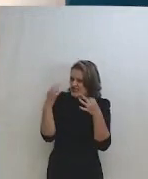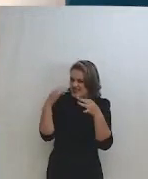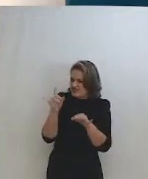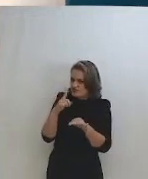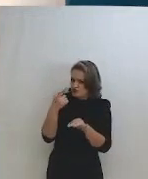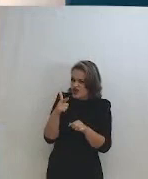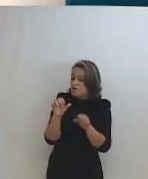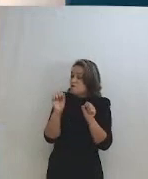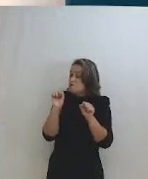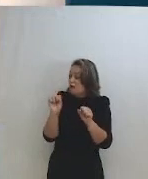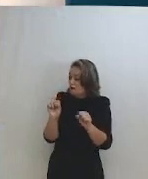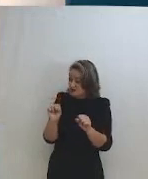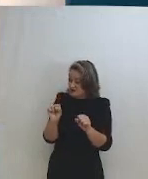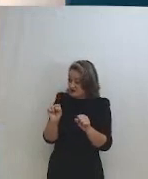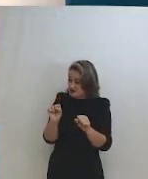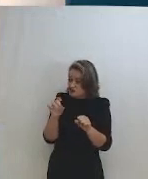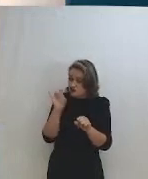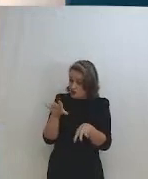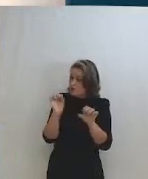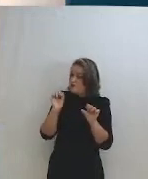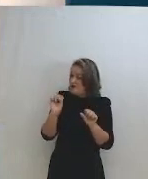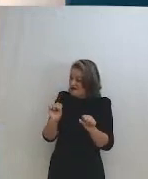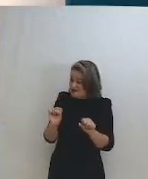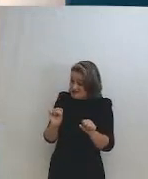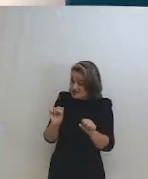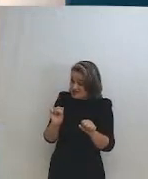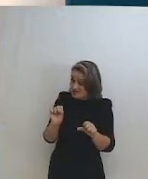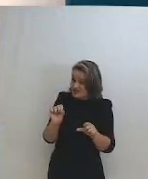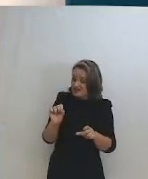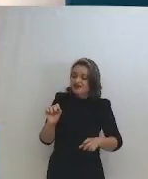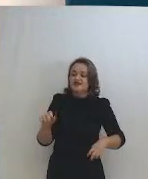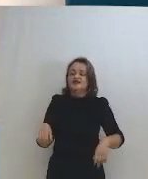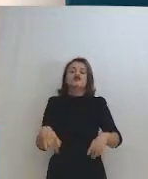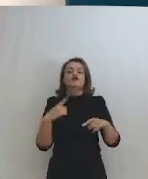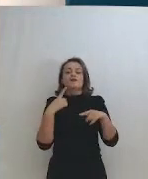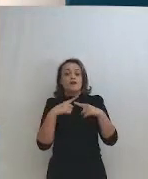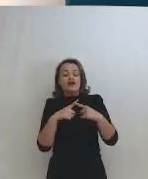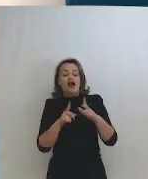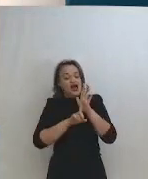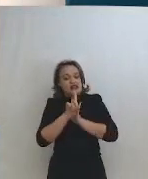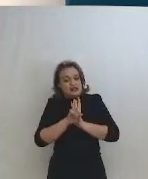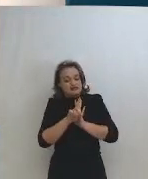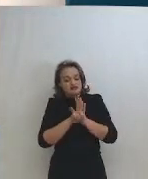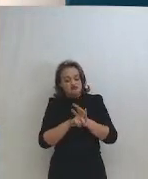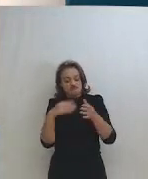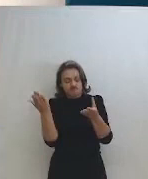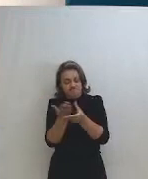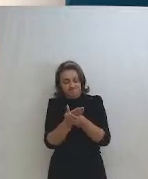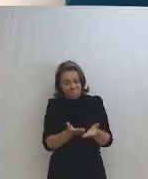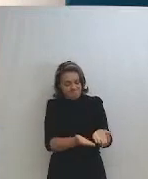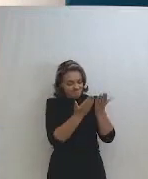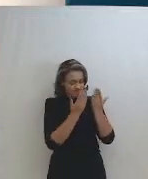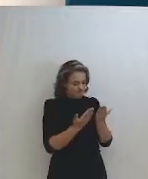afirmação, principalmente porque, ao se analisar o caderno processual,